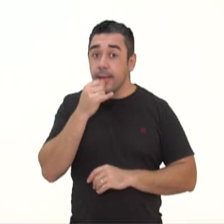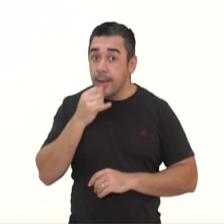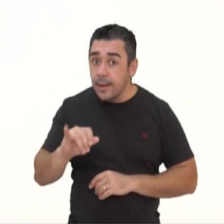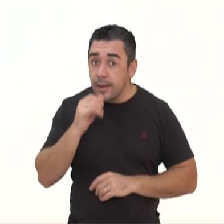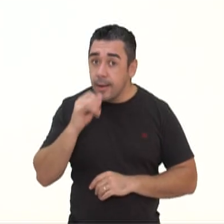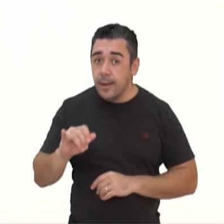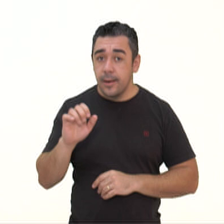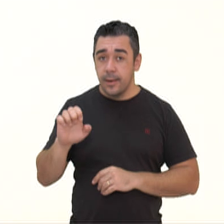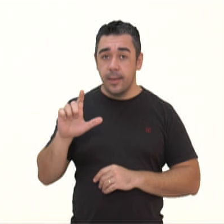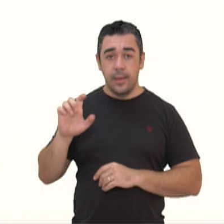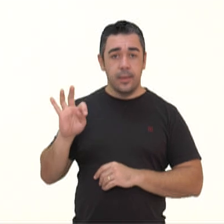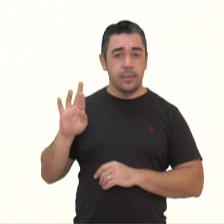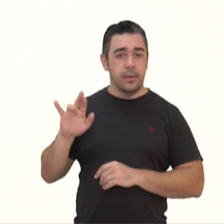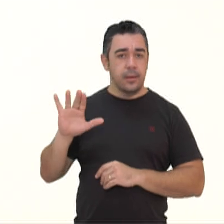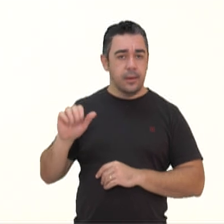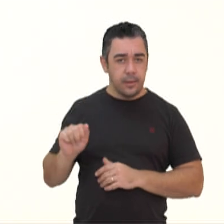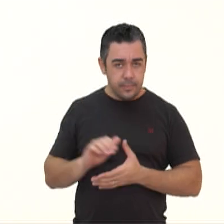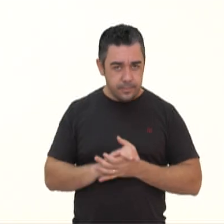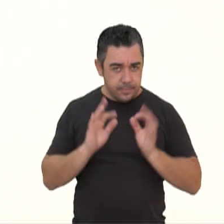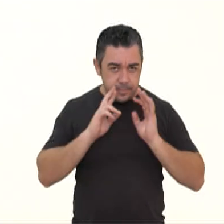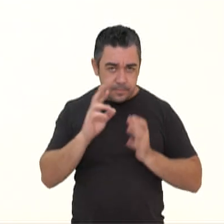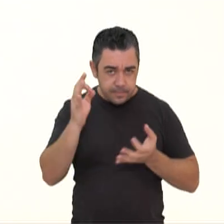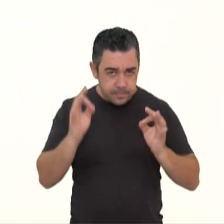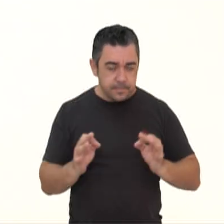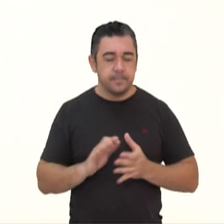potencial elétrica seria a resposta correta.